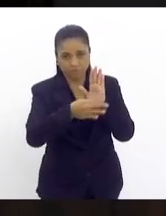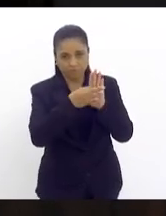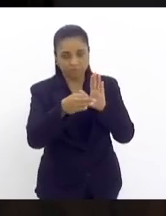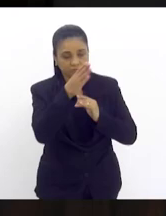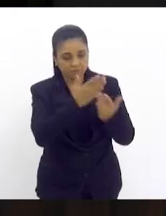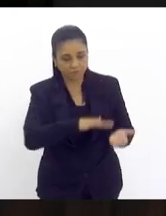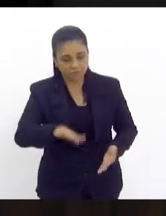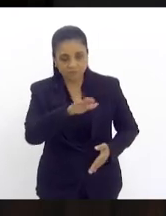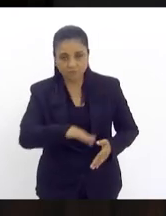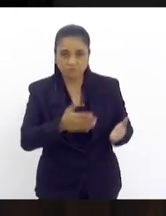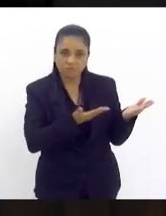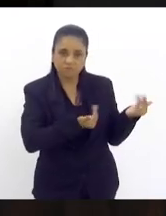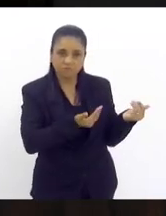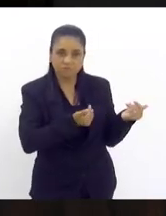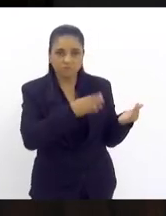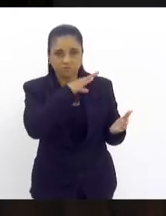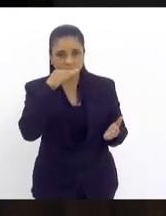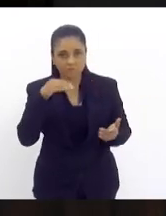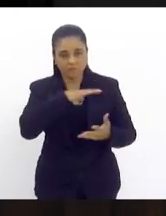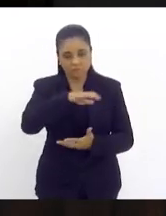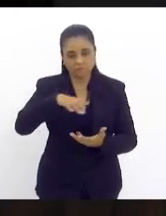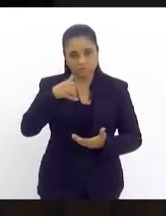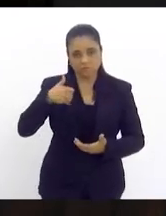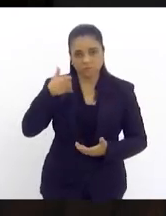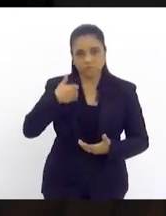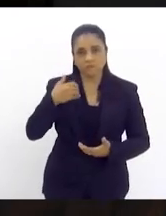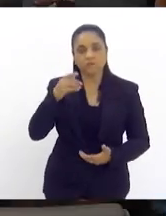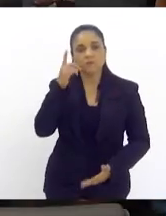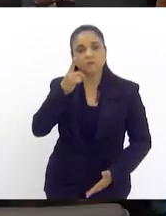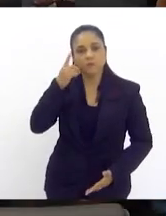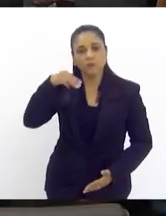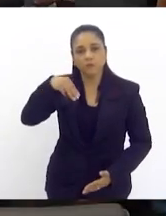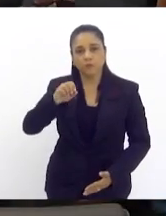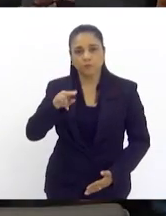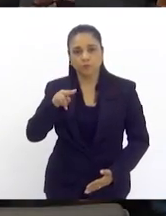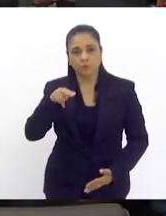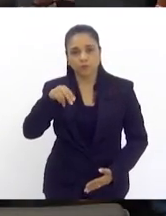Idoso, nosso presidente da comissão, deputado Munir Neto.